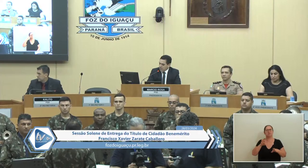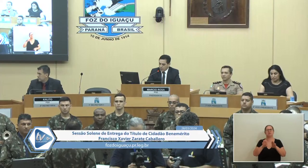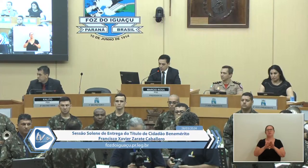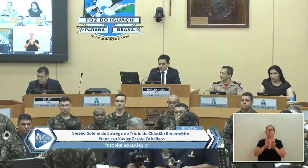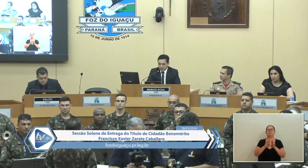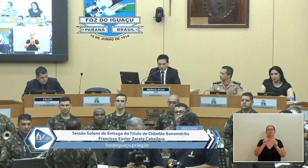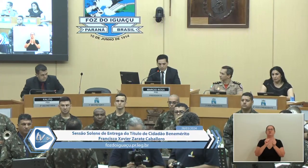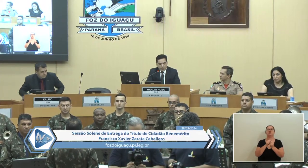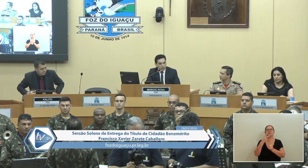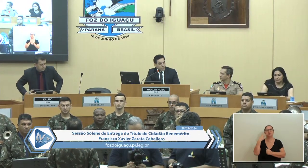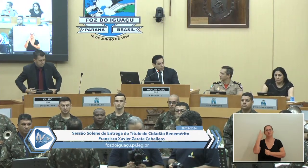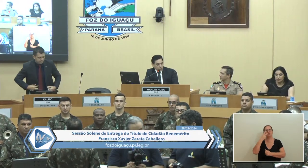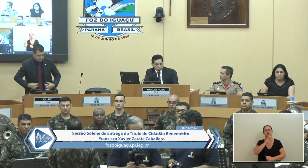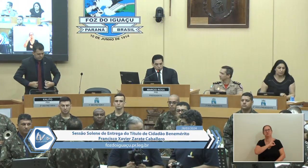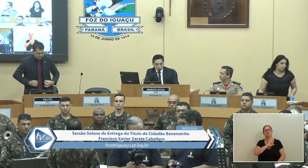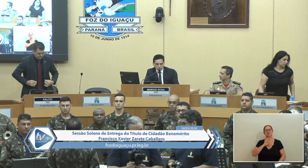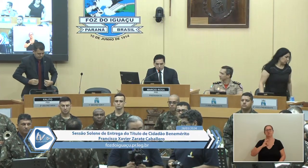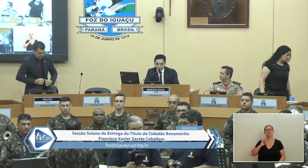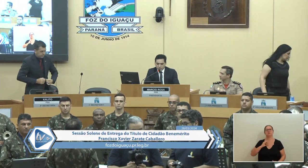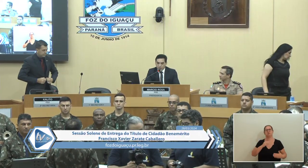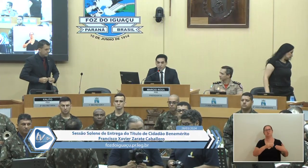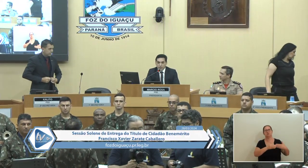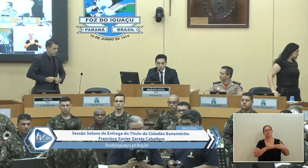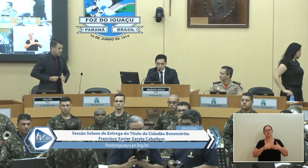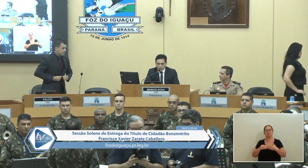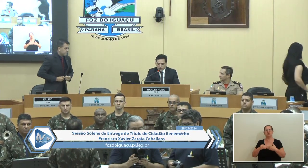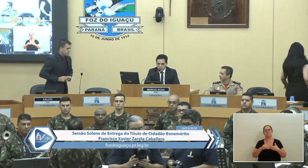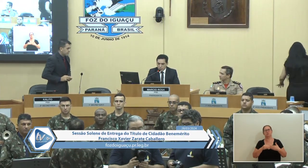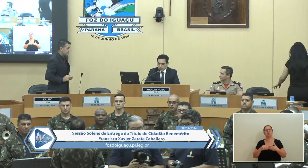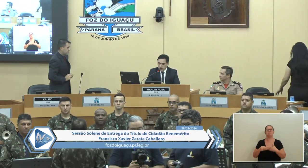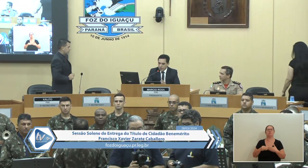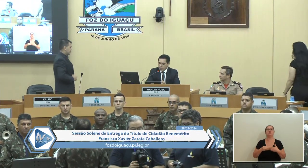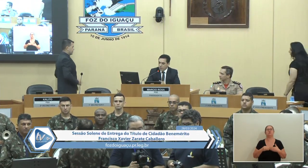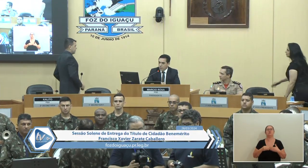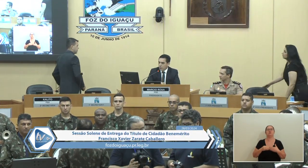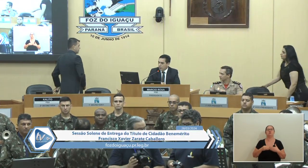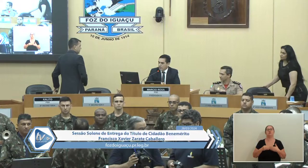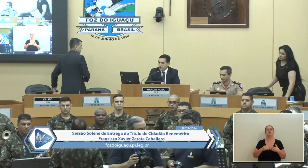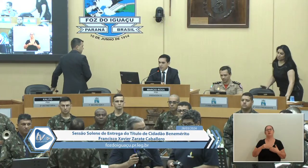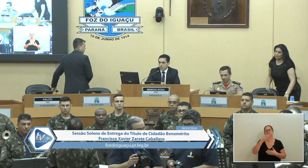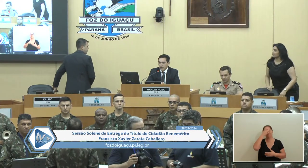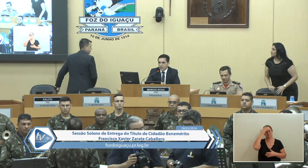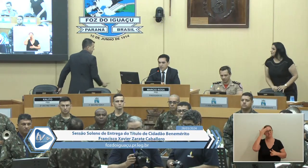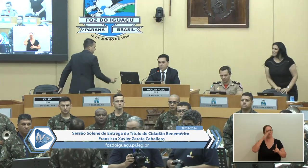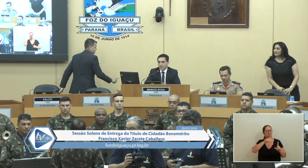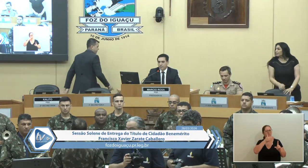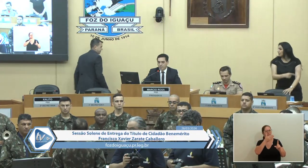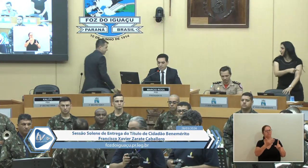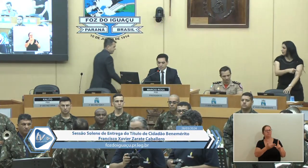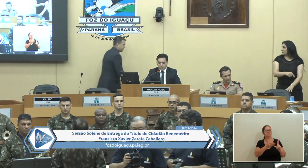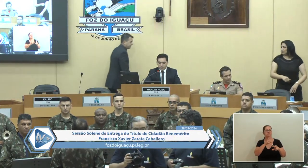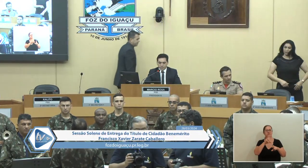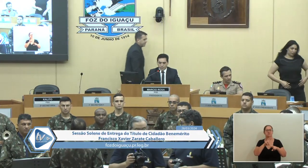Anice Gazaui, para que possam conduzir em comissão o homenageado ao lugar reservado para ele.